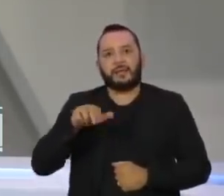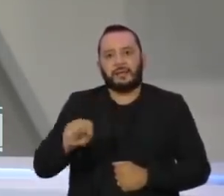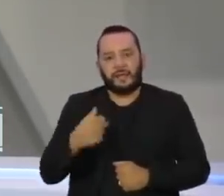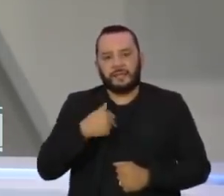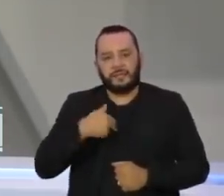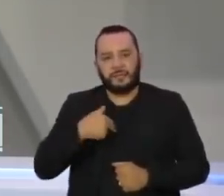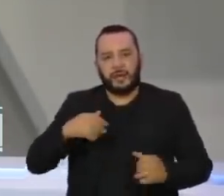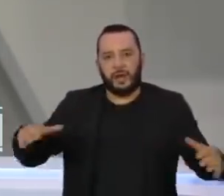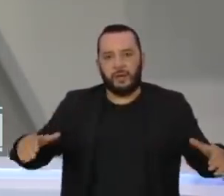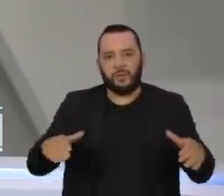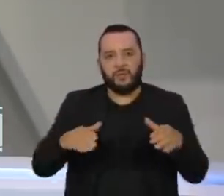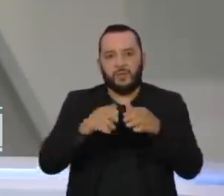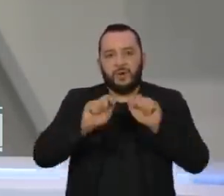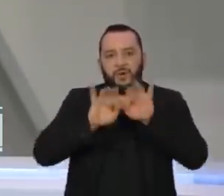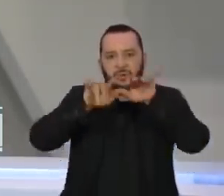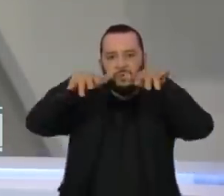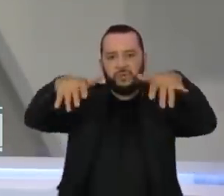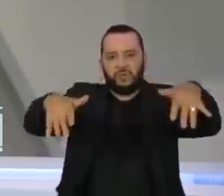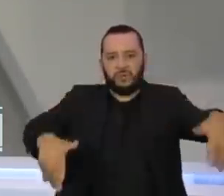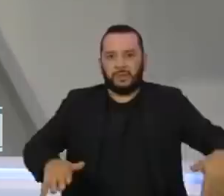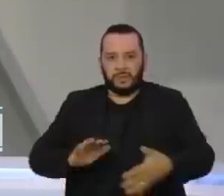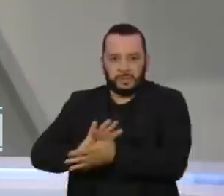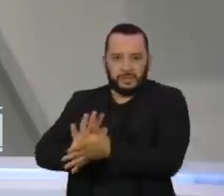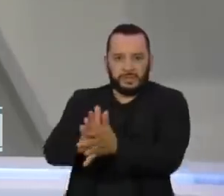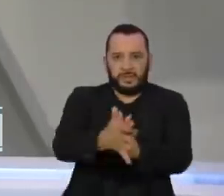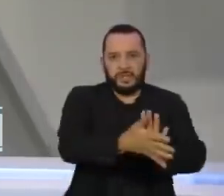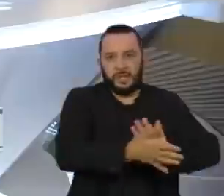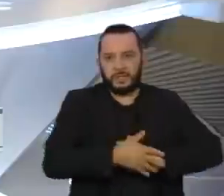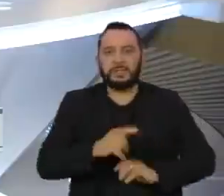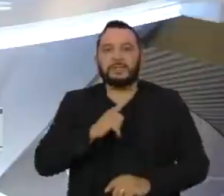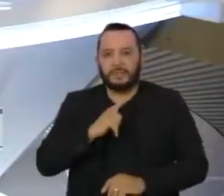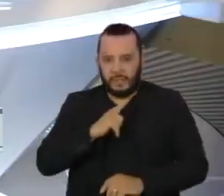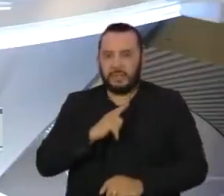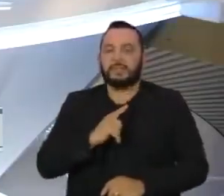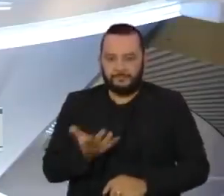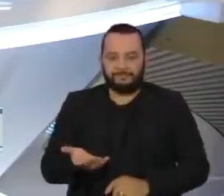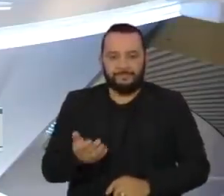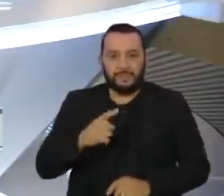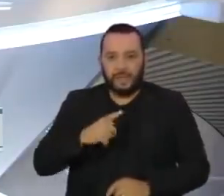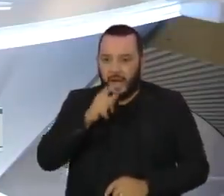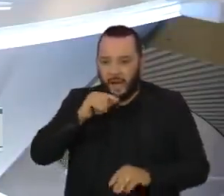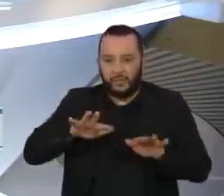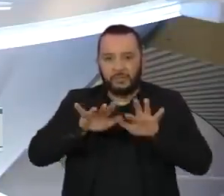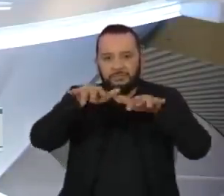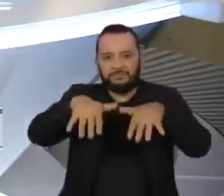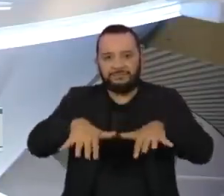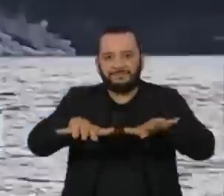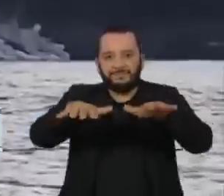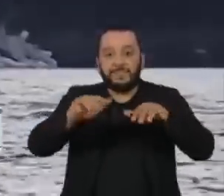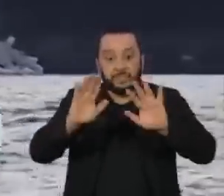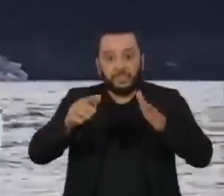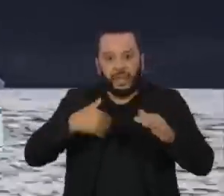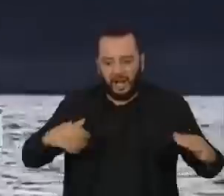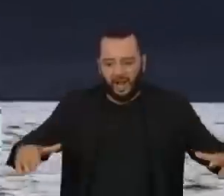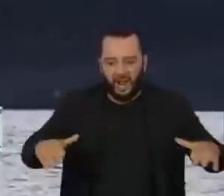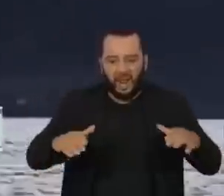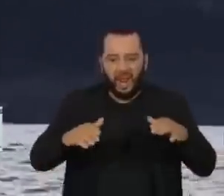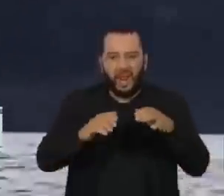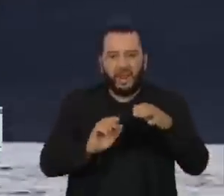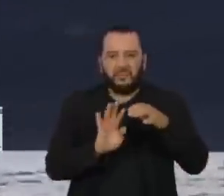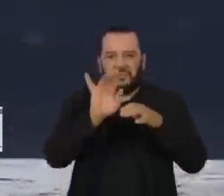pela erupção do vulcão cumbre ver eu ia lavar chegou ao mar conforme era previsto